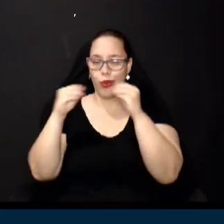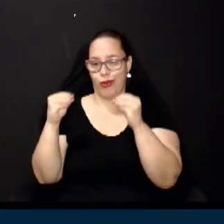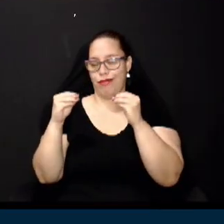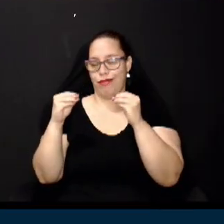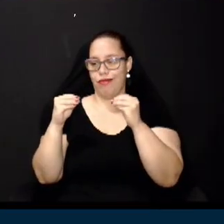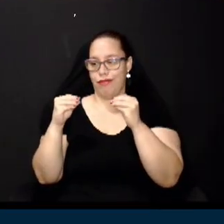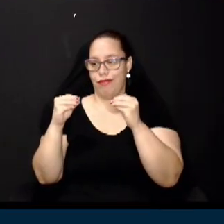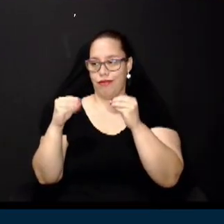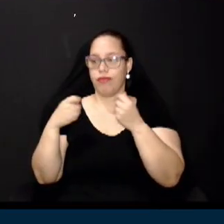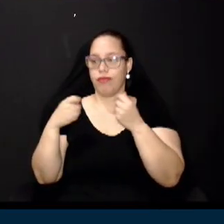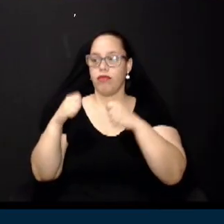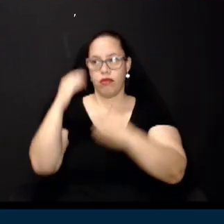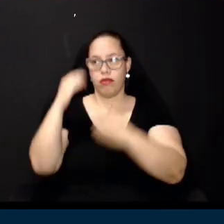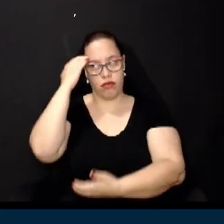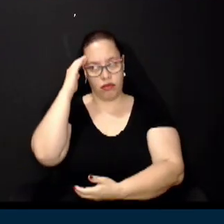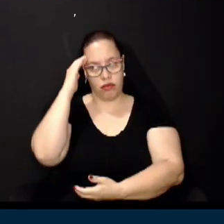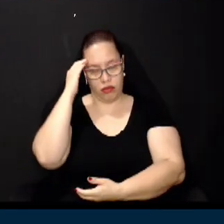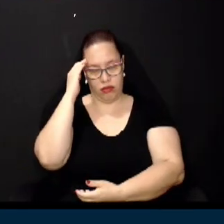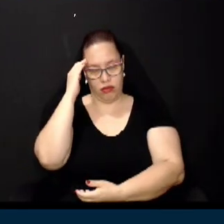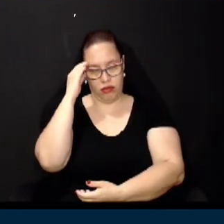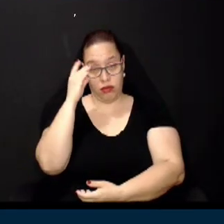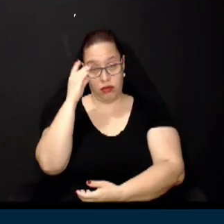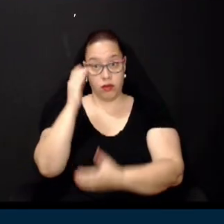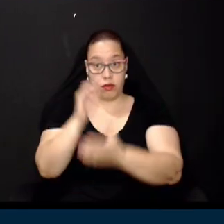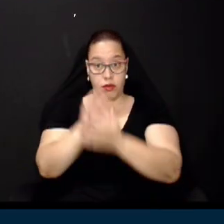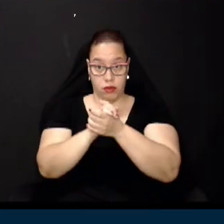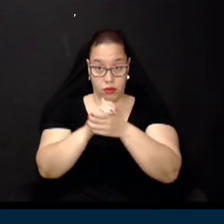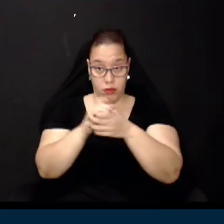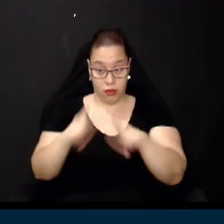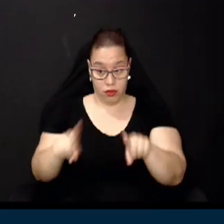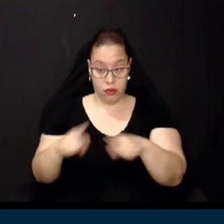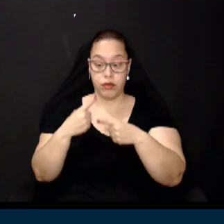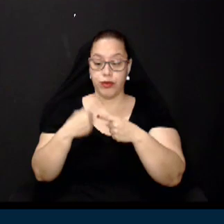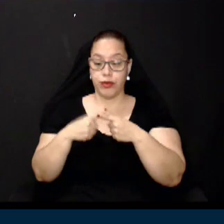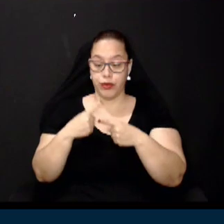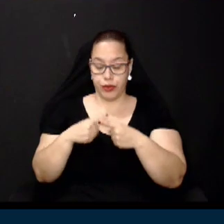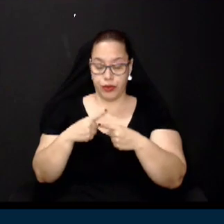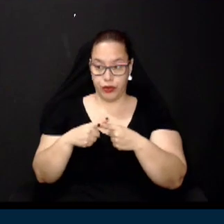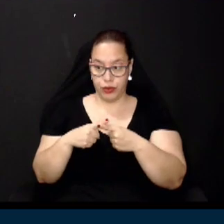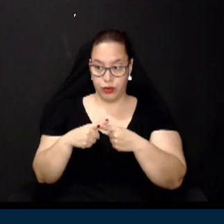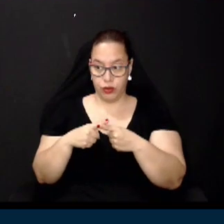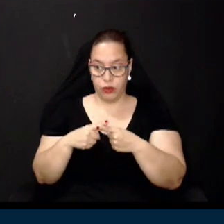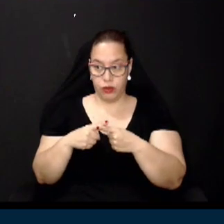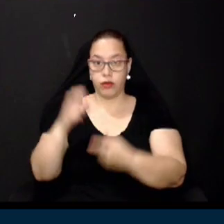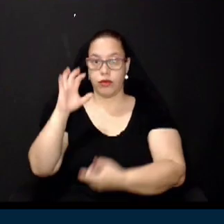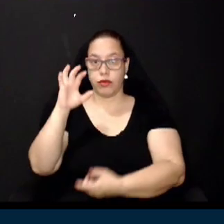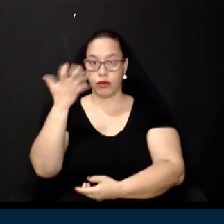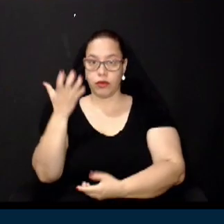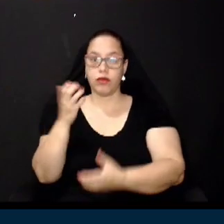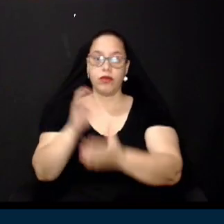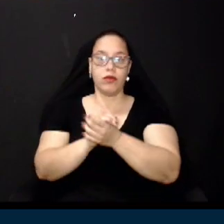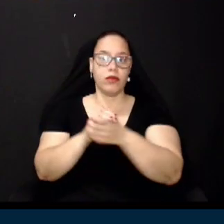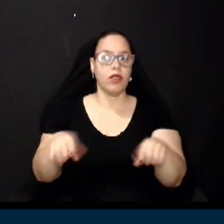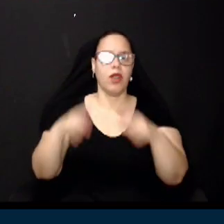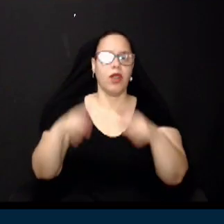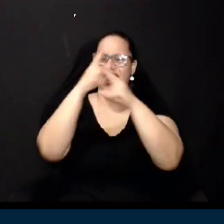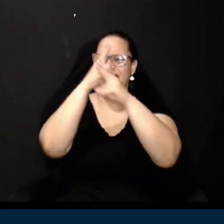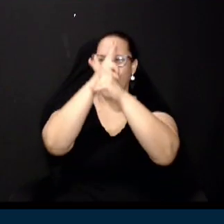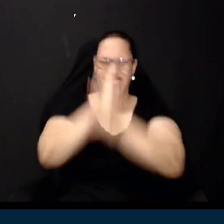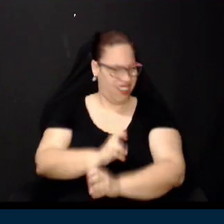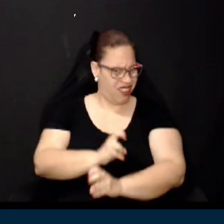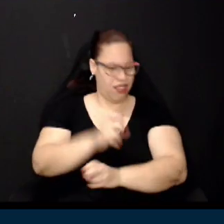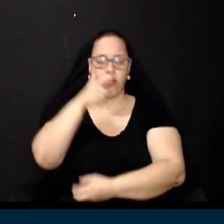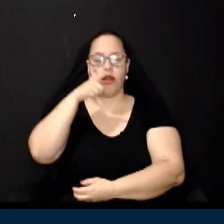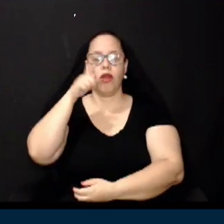precisa entender e separar. Por quê? Porque, assim, aconteceu uma separação tóxica, a mulher conseguiu,